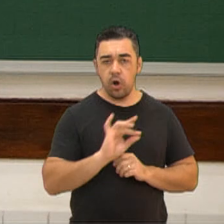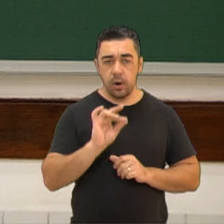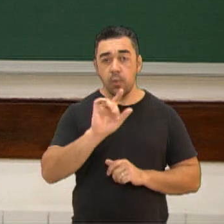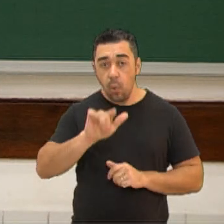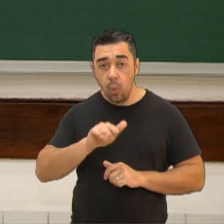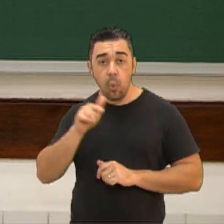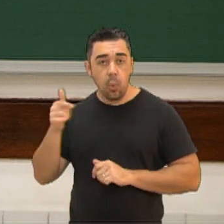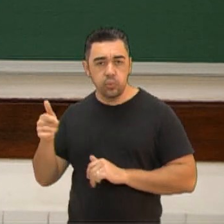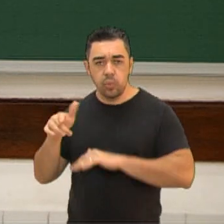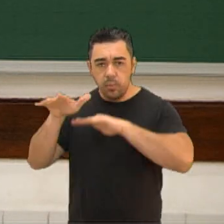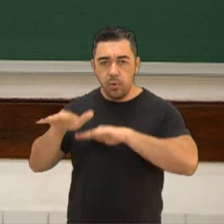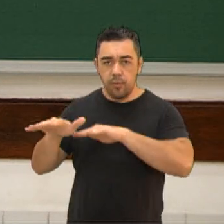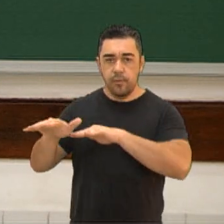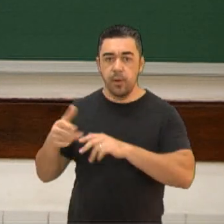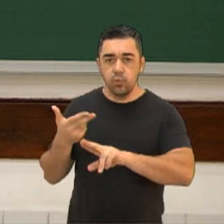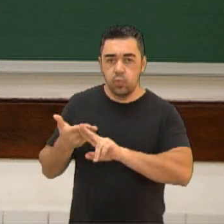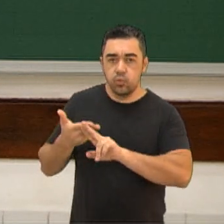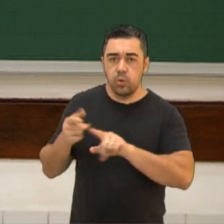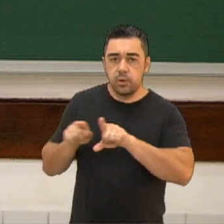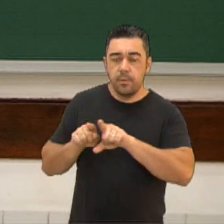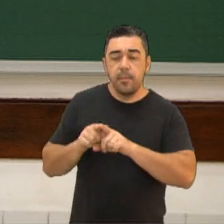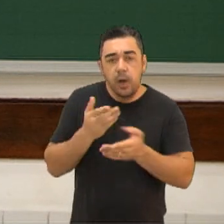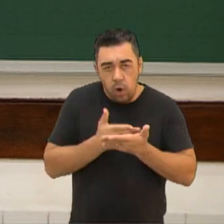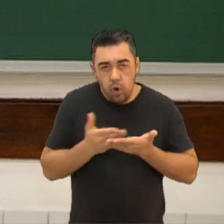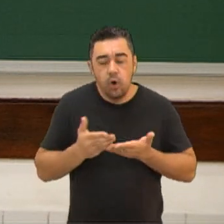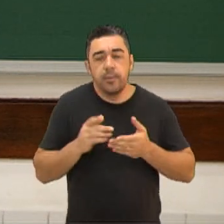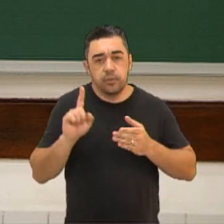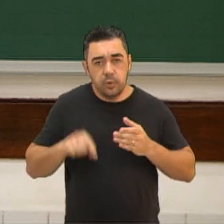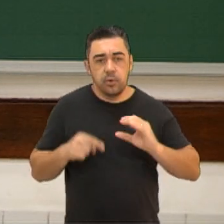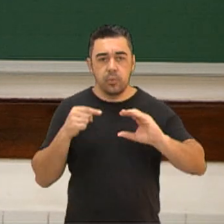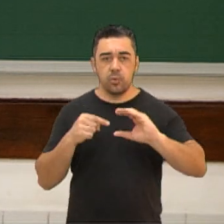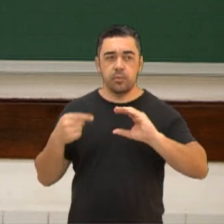artísticos usaram a colagem depois, mas começou pelo cubismo.